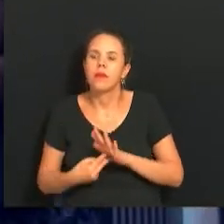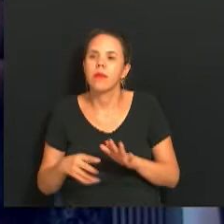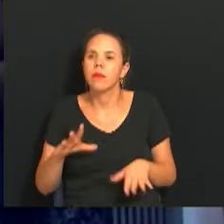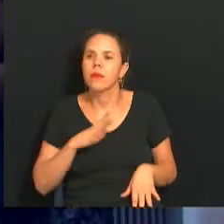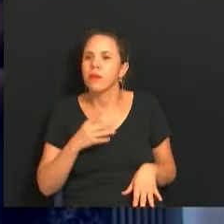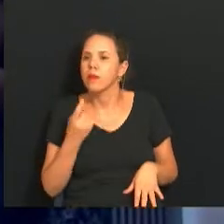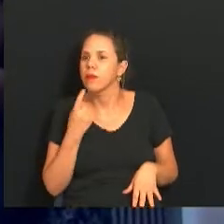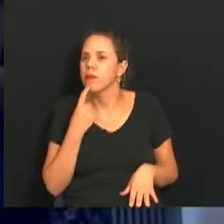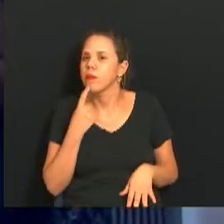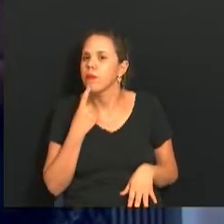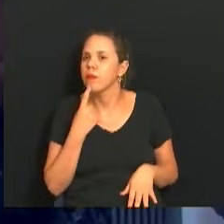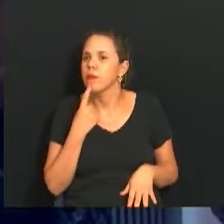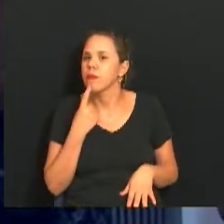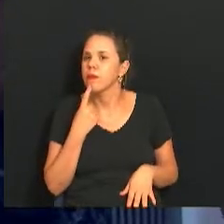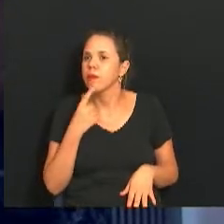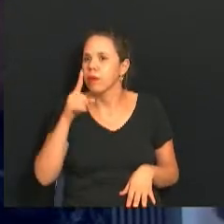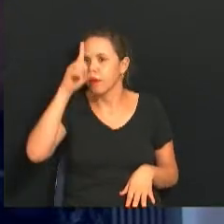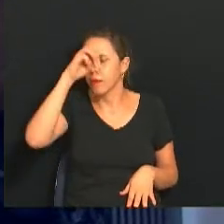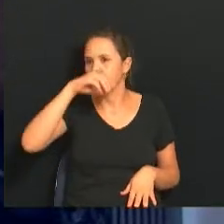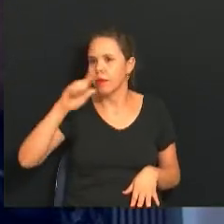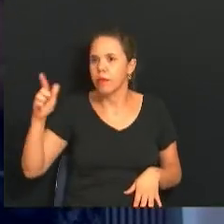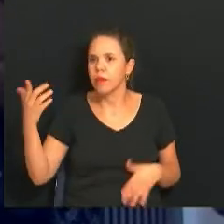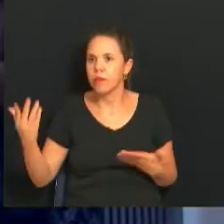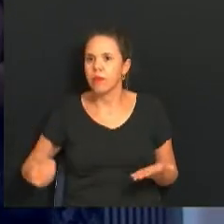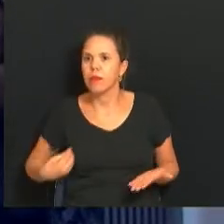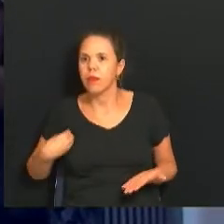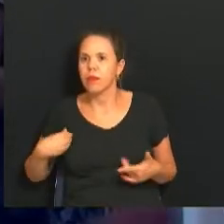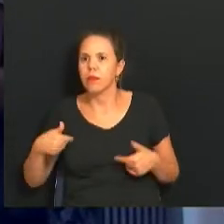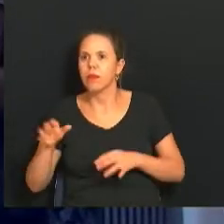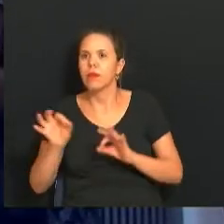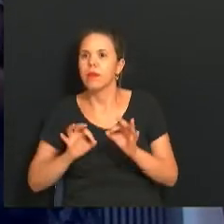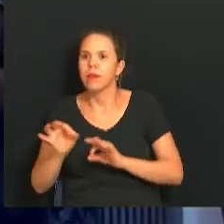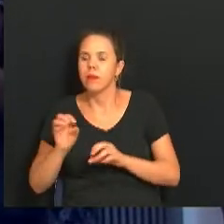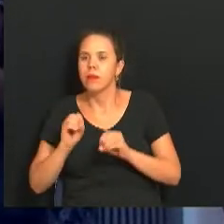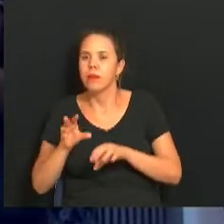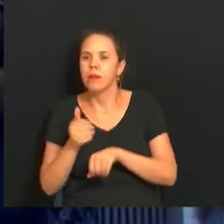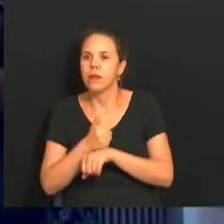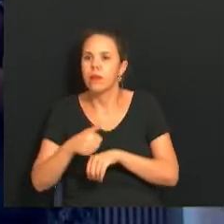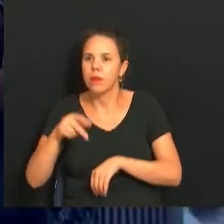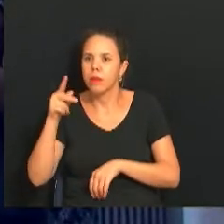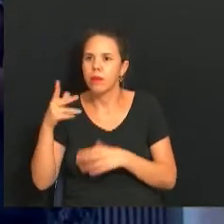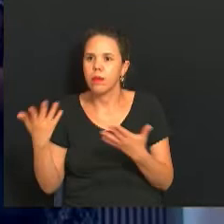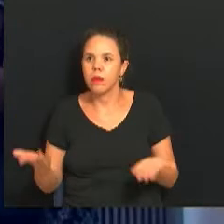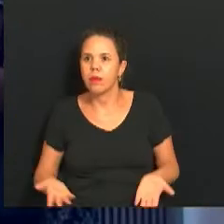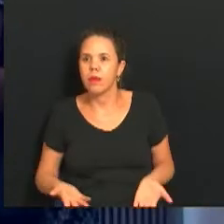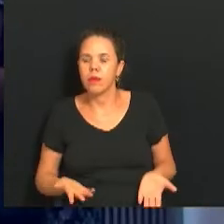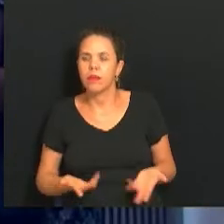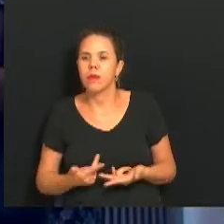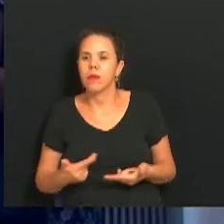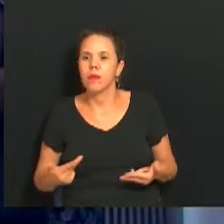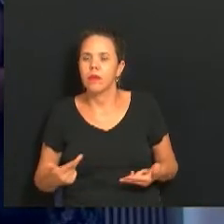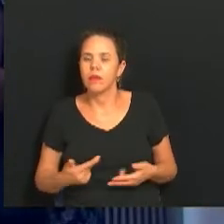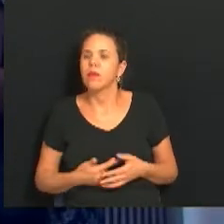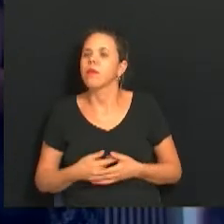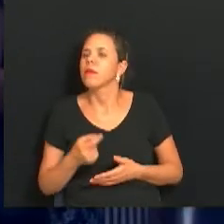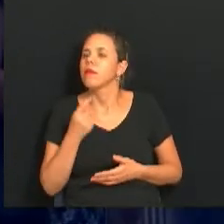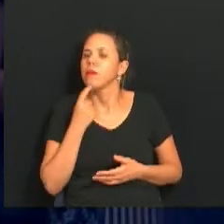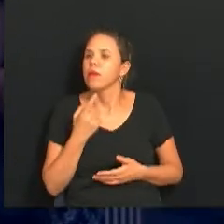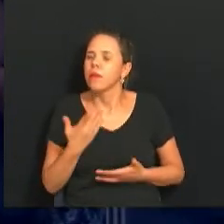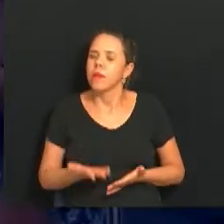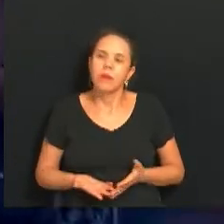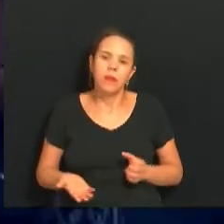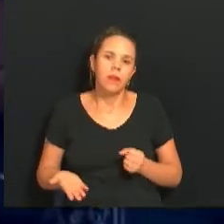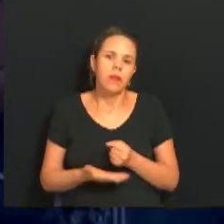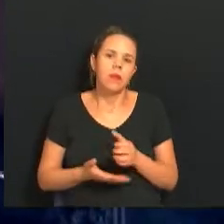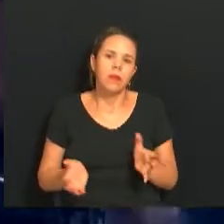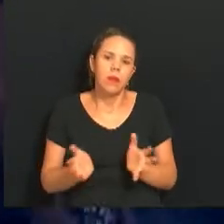Campinas, através da rede Mário Gatti, está formando especialistas. Uma parte para Campinas, uma pequena parte, mas